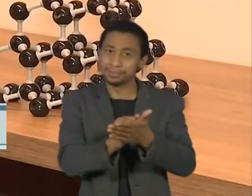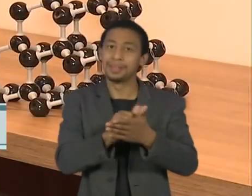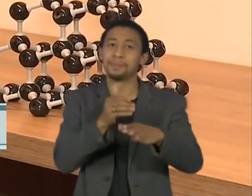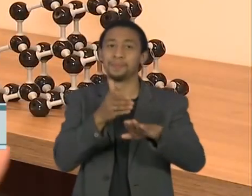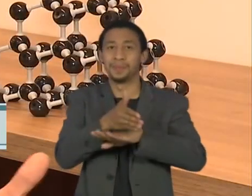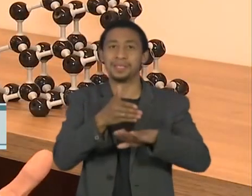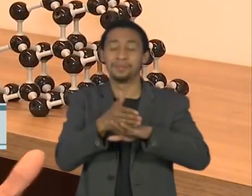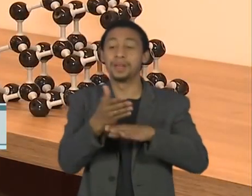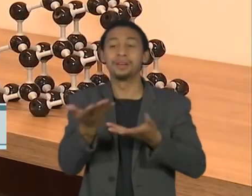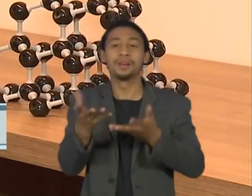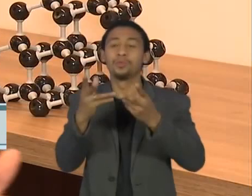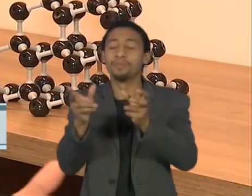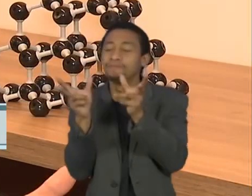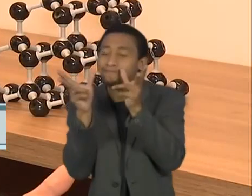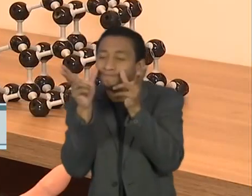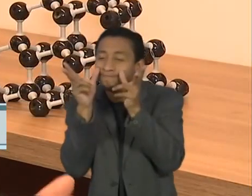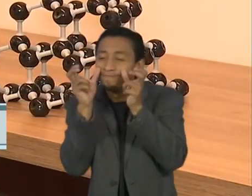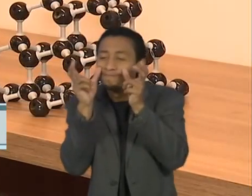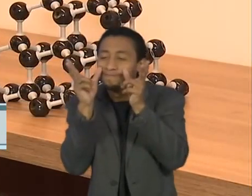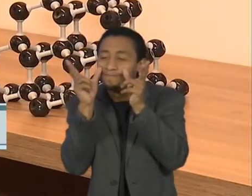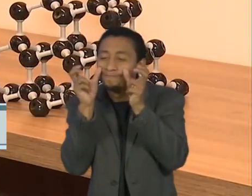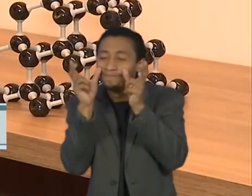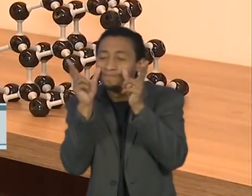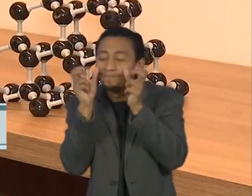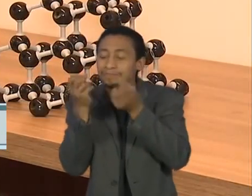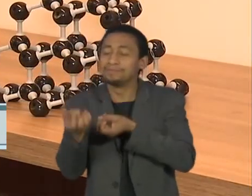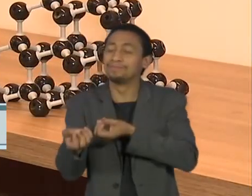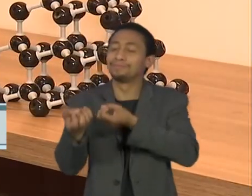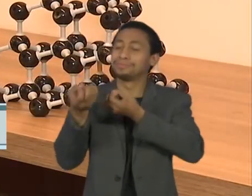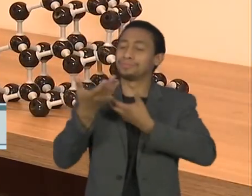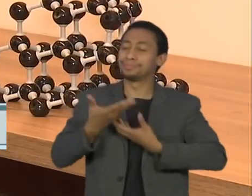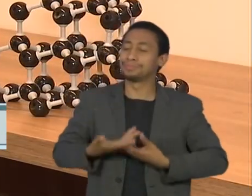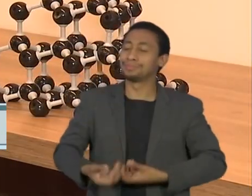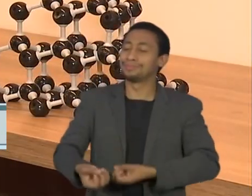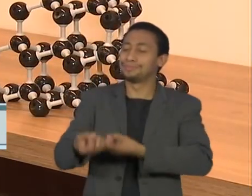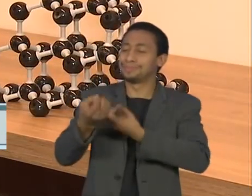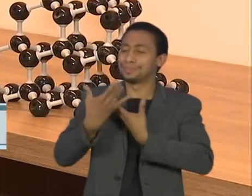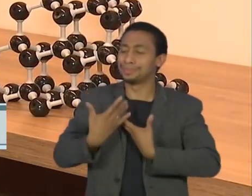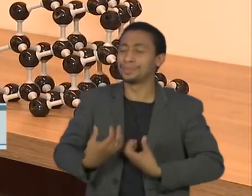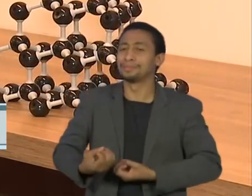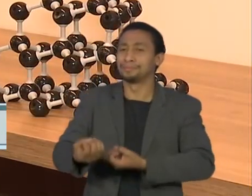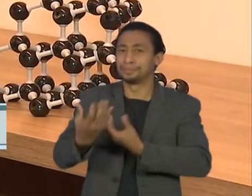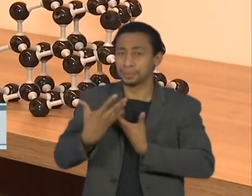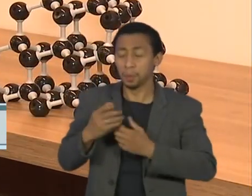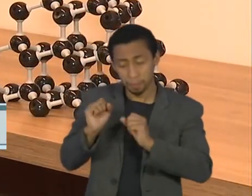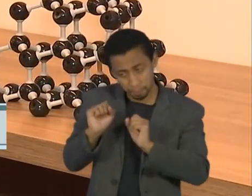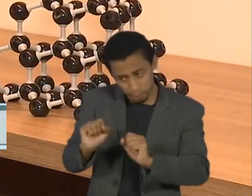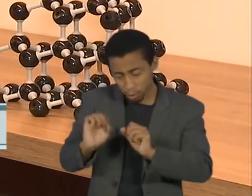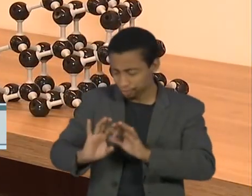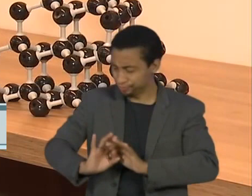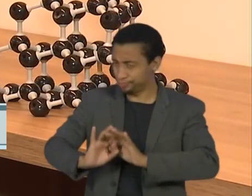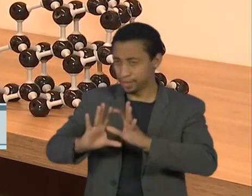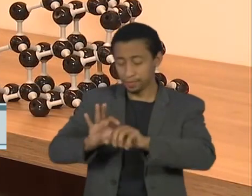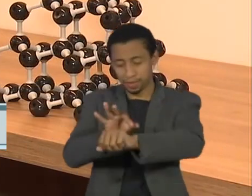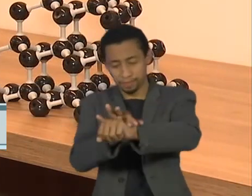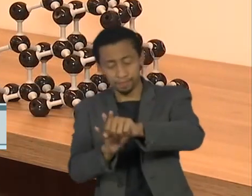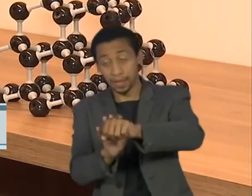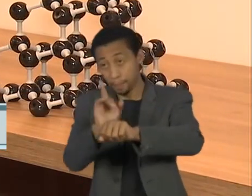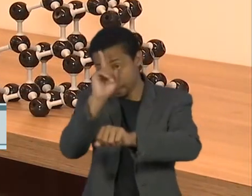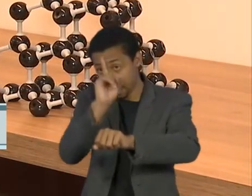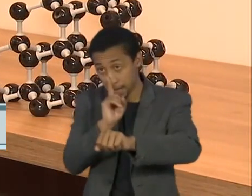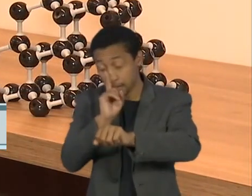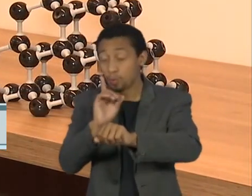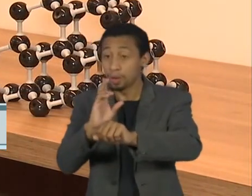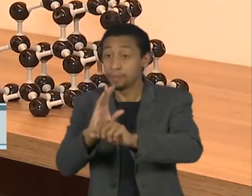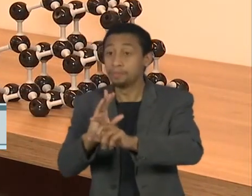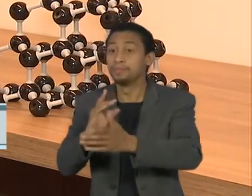como escutadores dos colegas, né? E eles participam de encontros de formação, então eles sabem